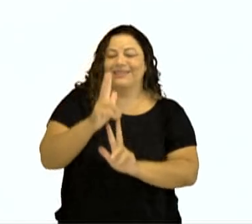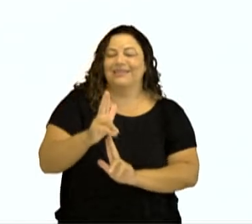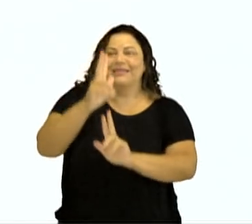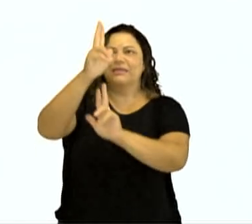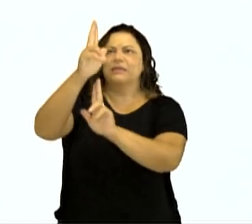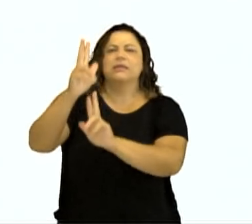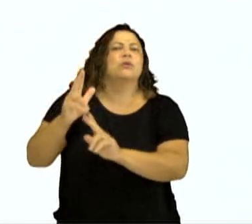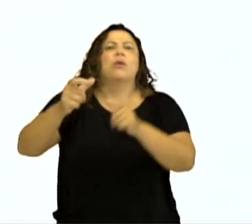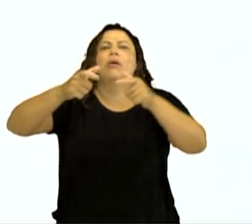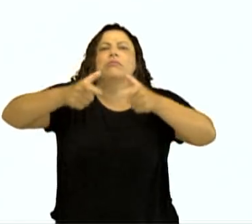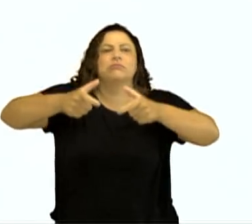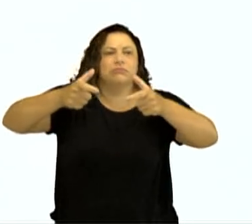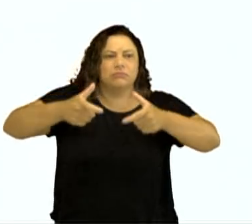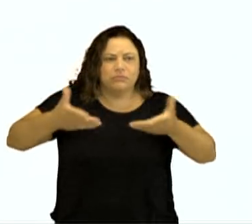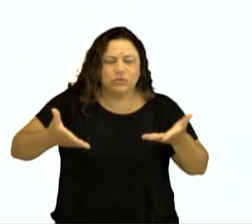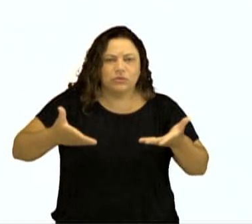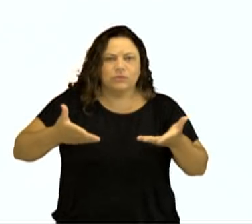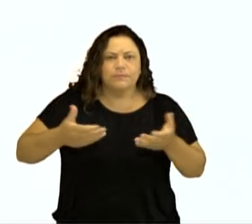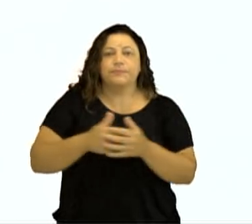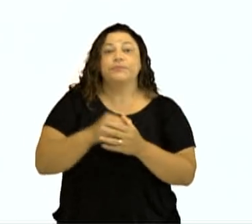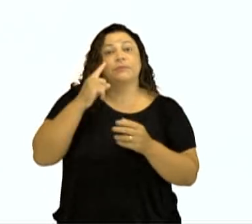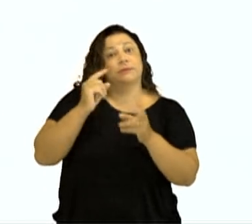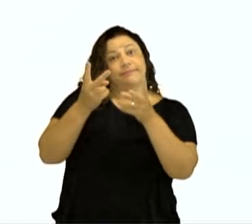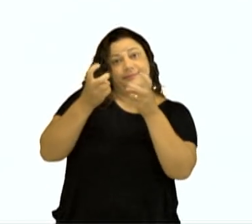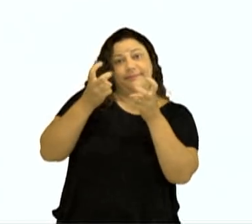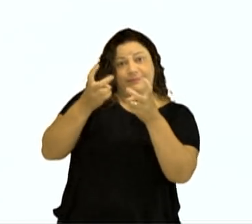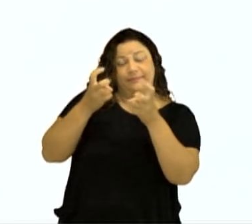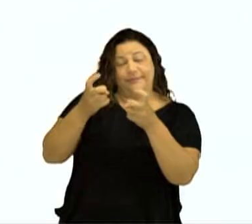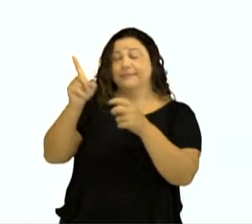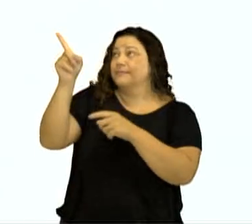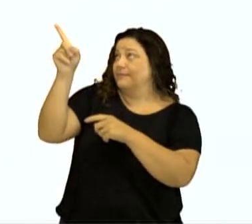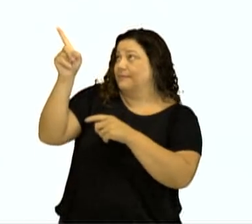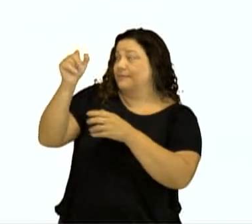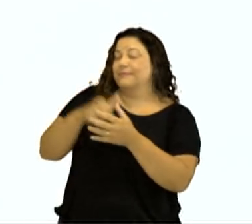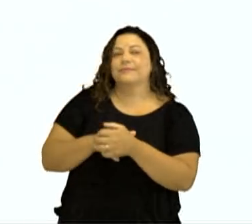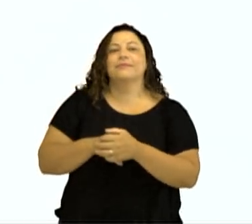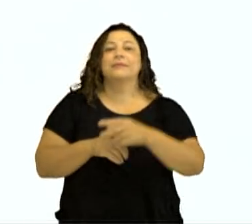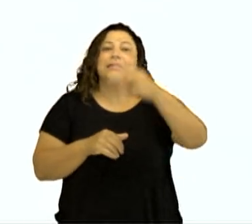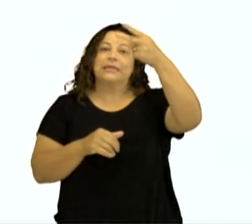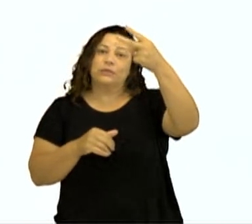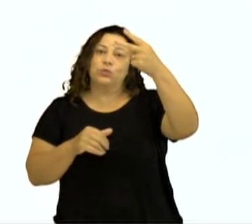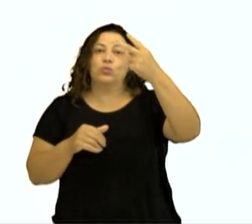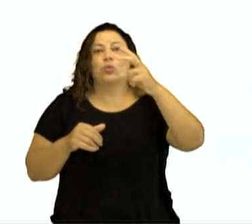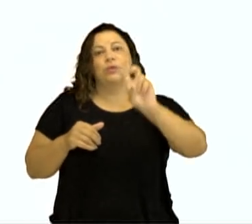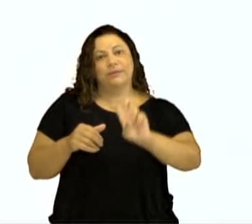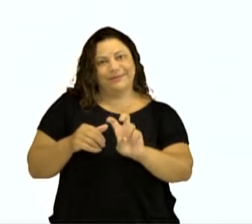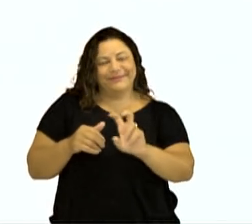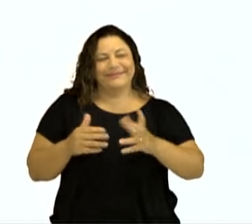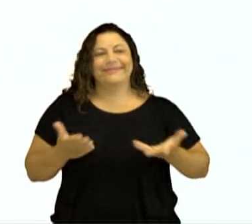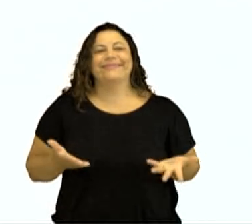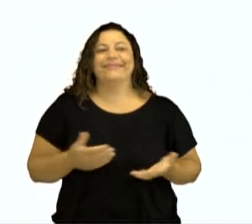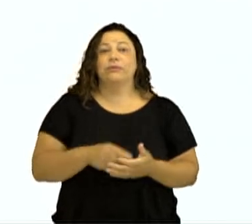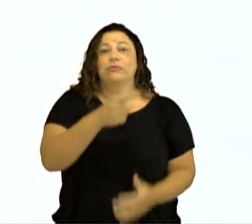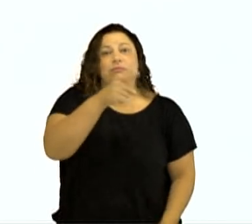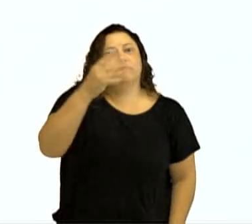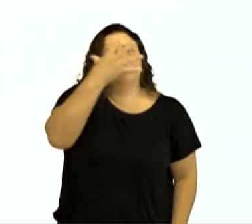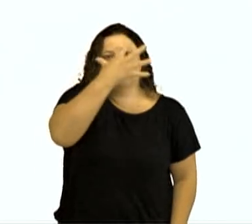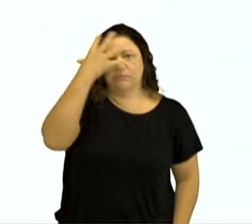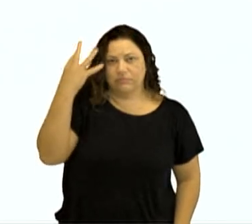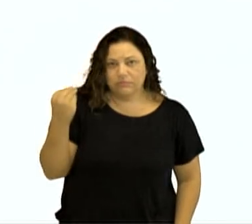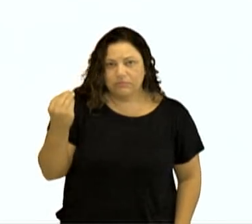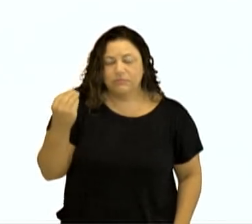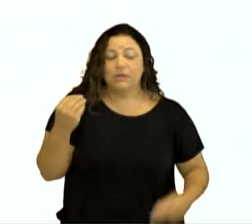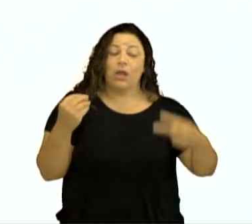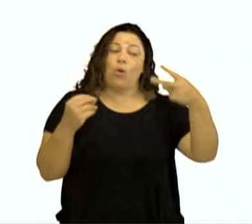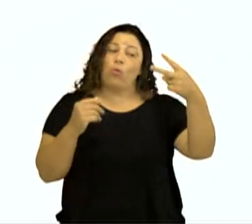E percebemos aqui que isso vai acontecer entre o 2 e o 5. Não esqueça que o 2